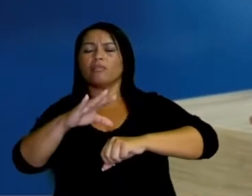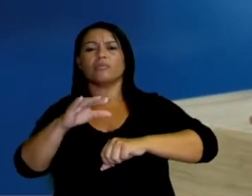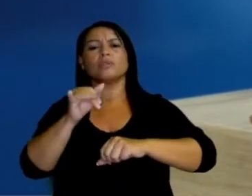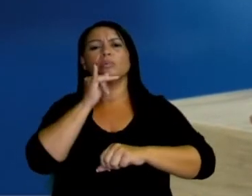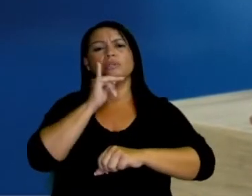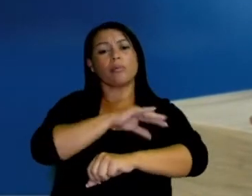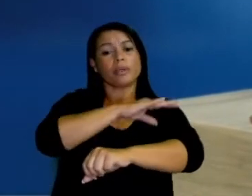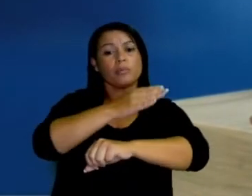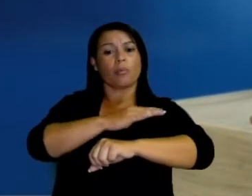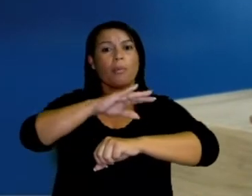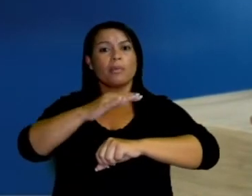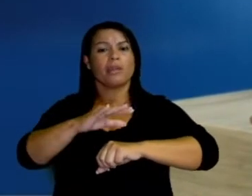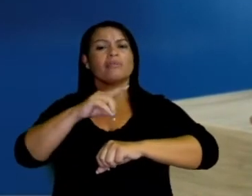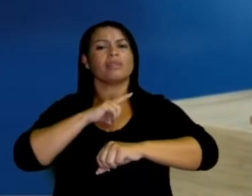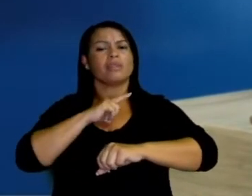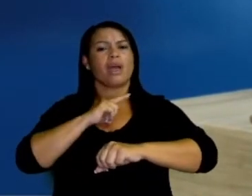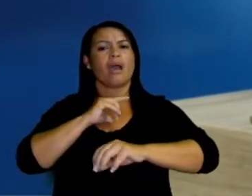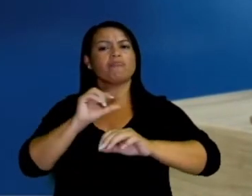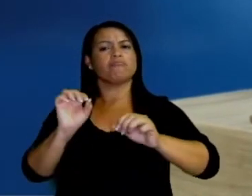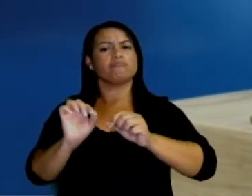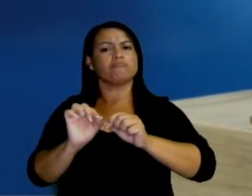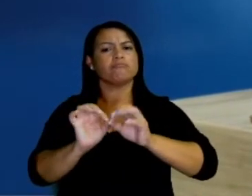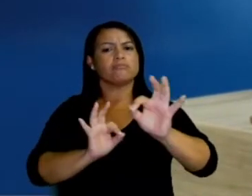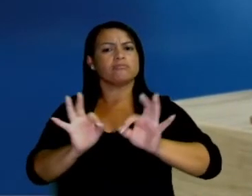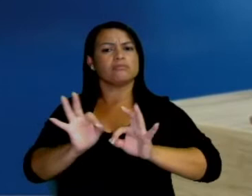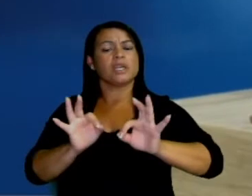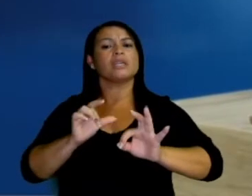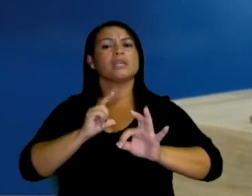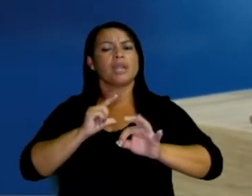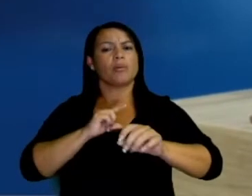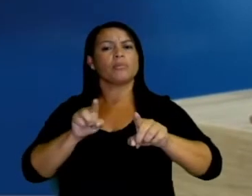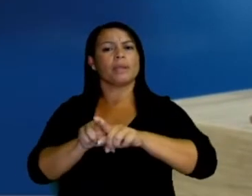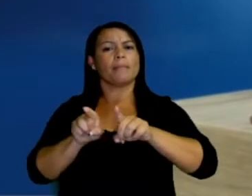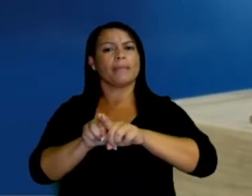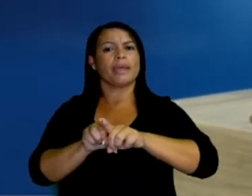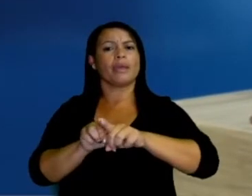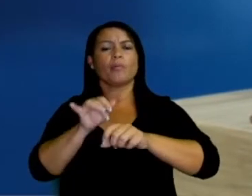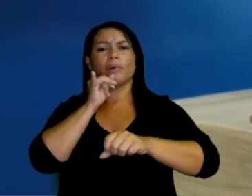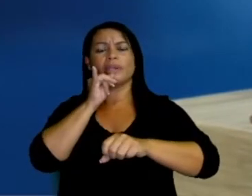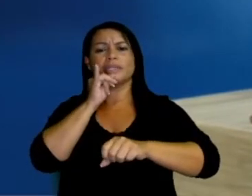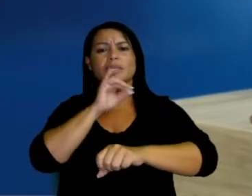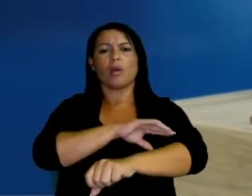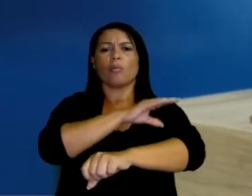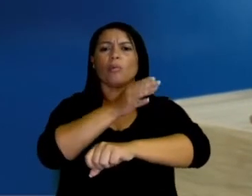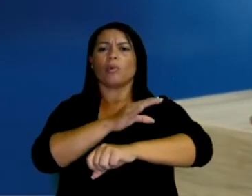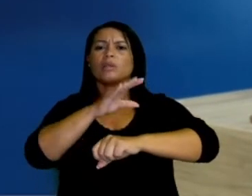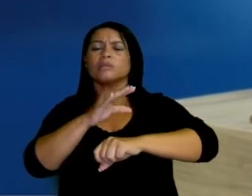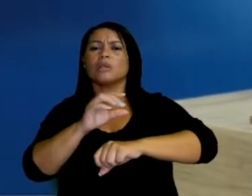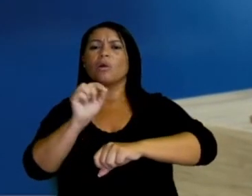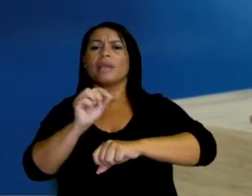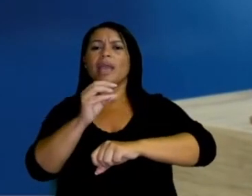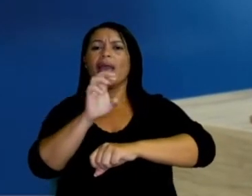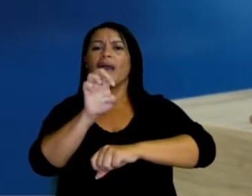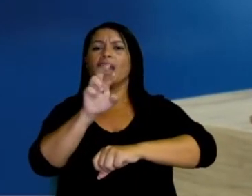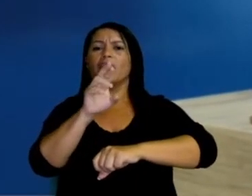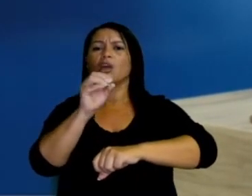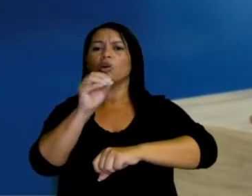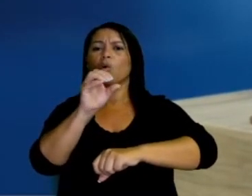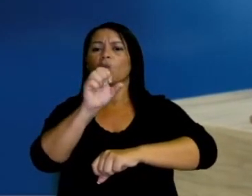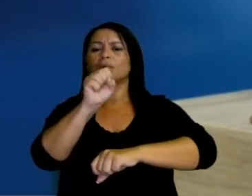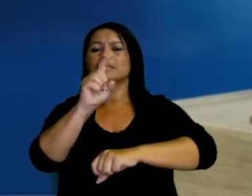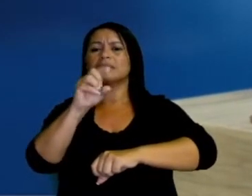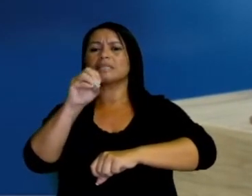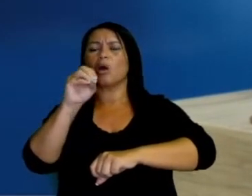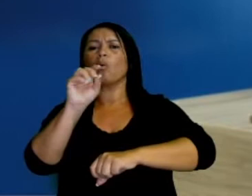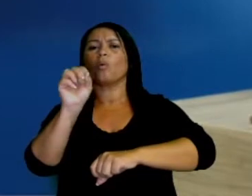relevo está constituído, você tem um processo de erosão atuando sobre a superfície, e essa erosão vai acabar retirando,